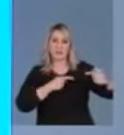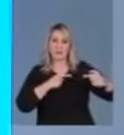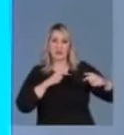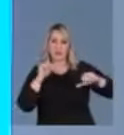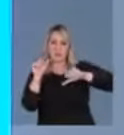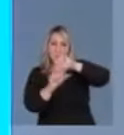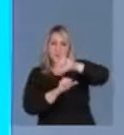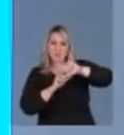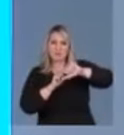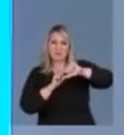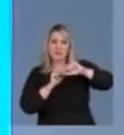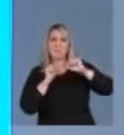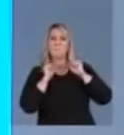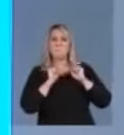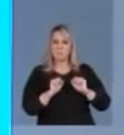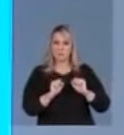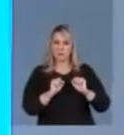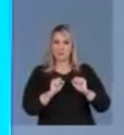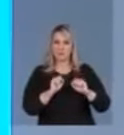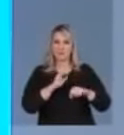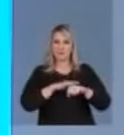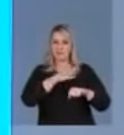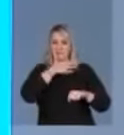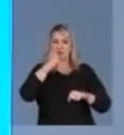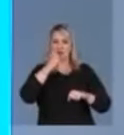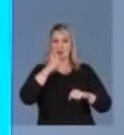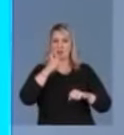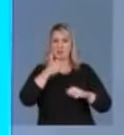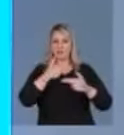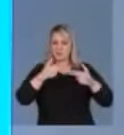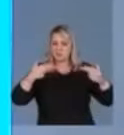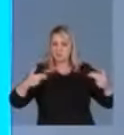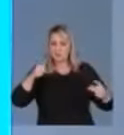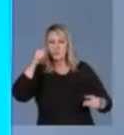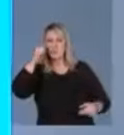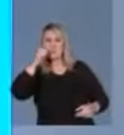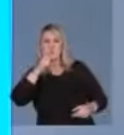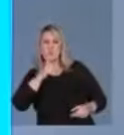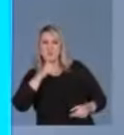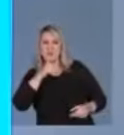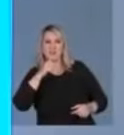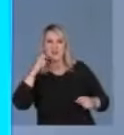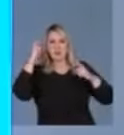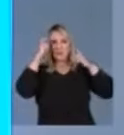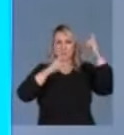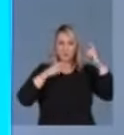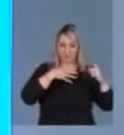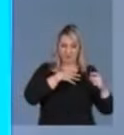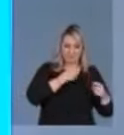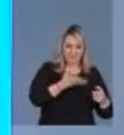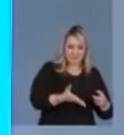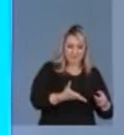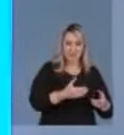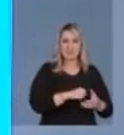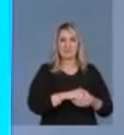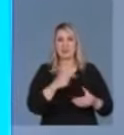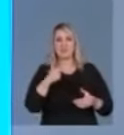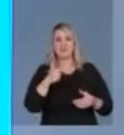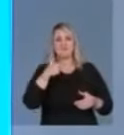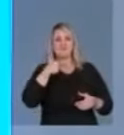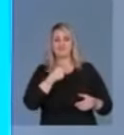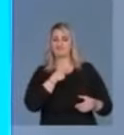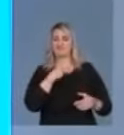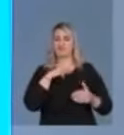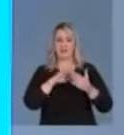Rio de Janeiro para fazer dele uma cidade muito melhor para todos e todas PR as mulheres que se preocupam com seus filhos que não têm vaga em